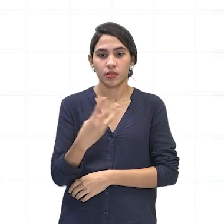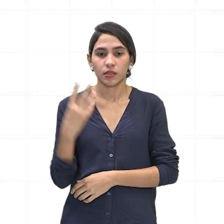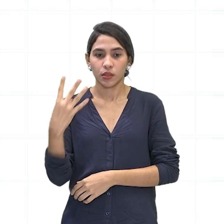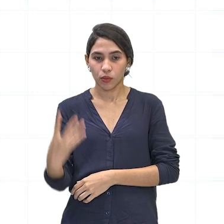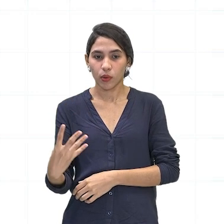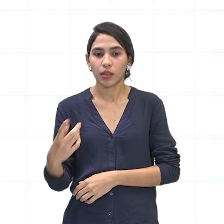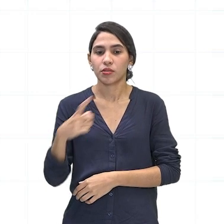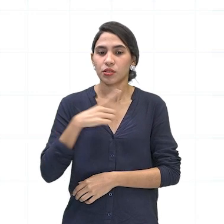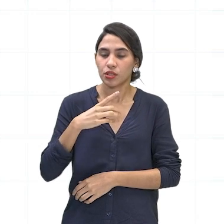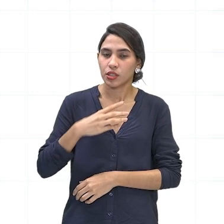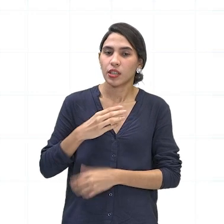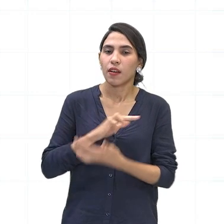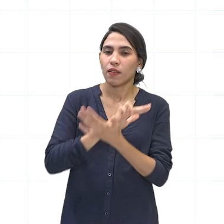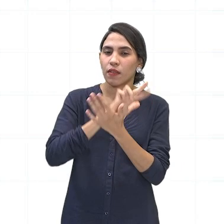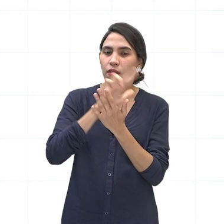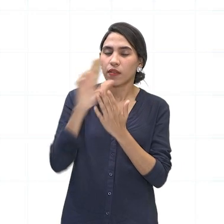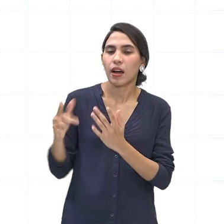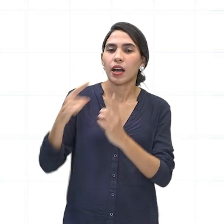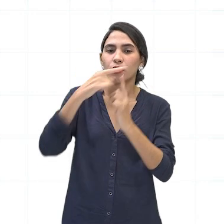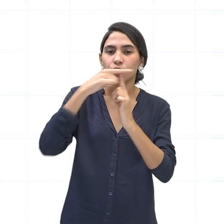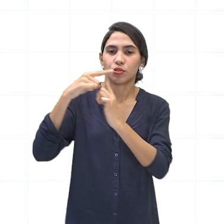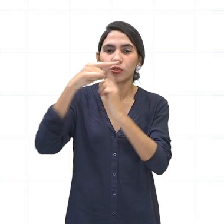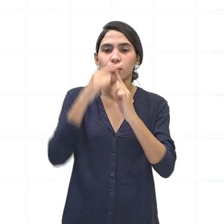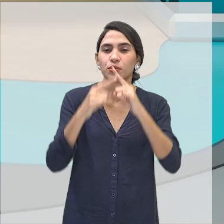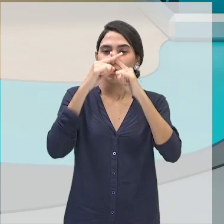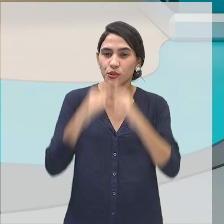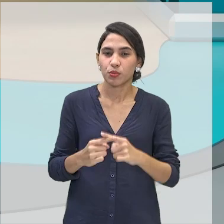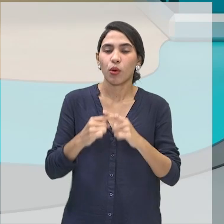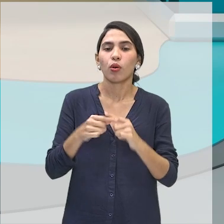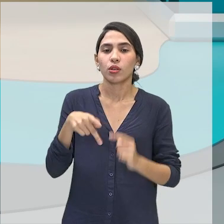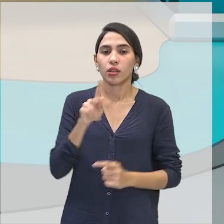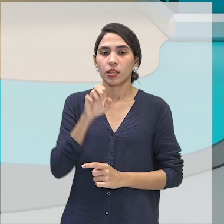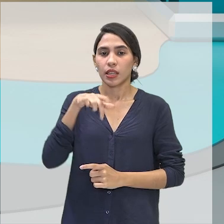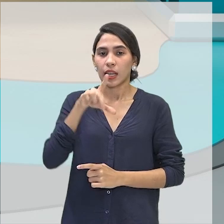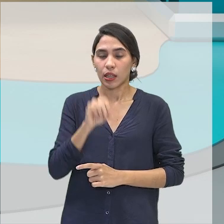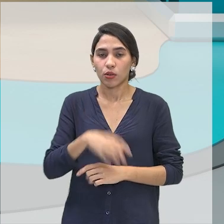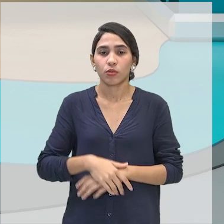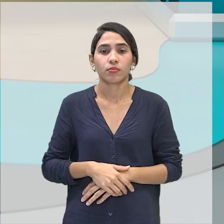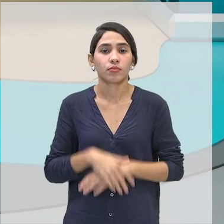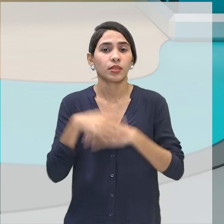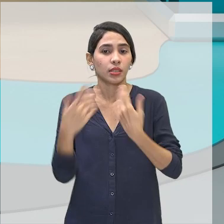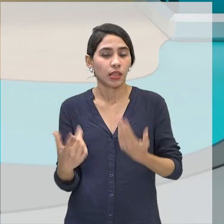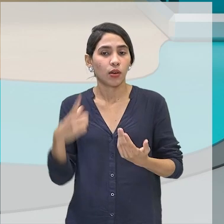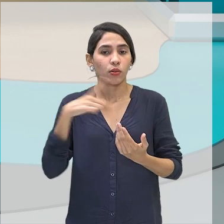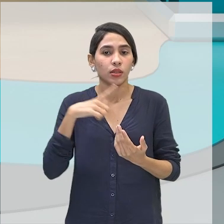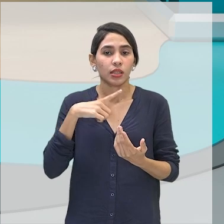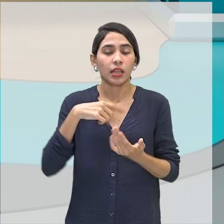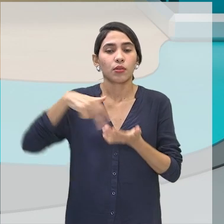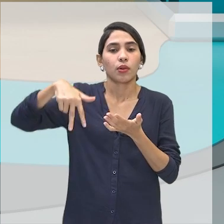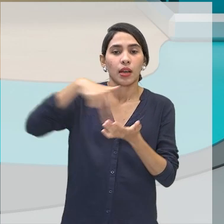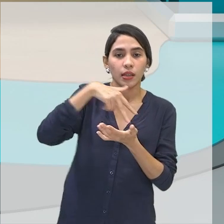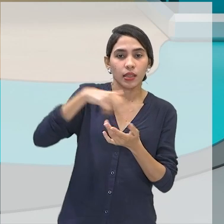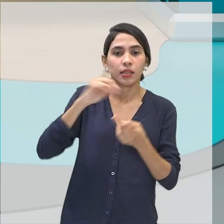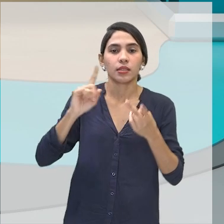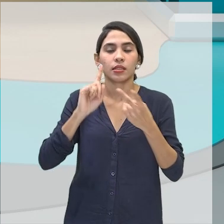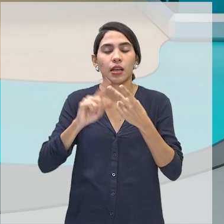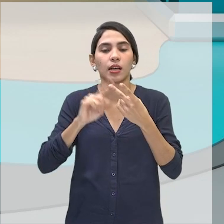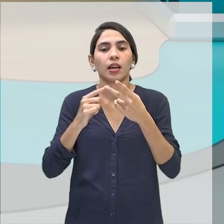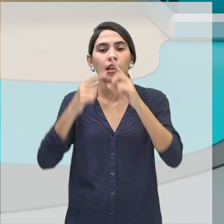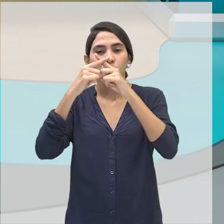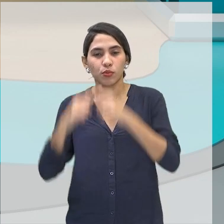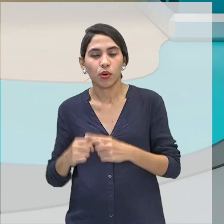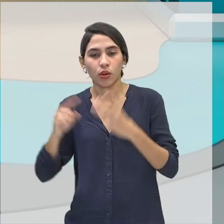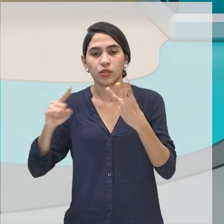1934 já havia campeonatos por aqui. Então, assim como a dança, a luta,